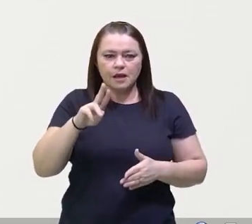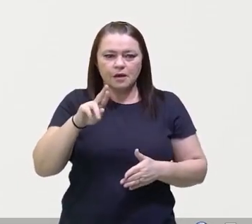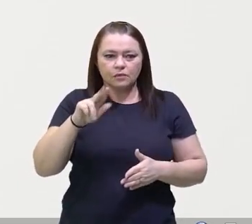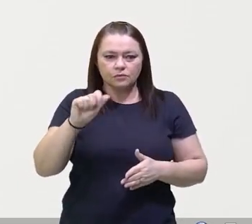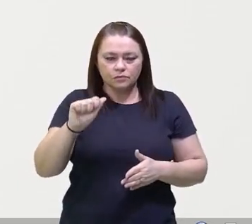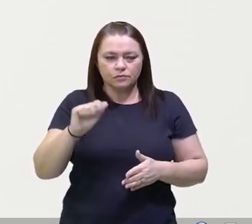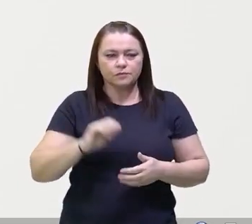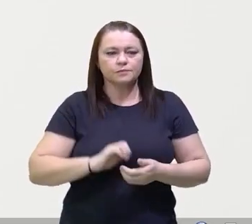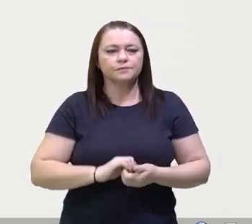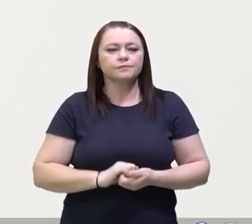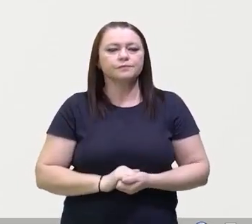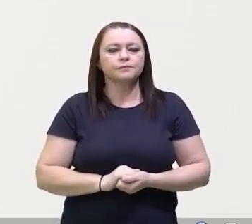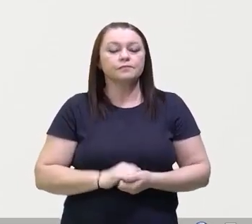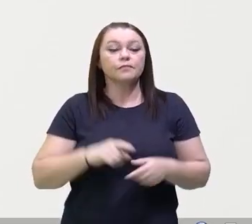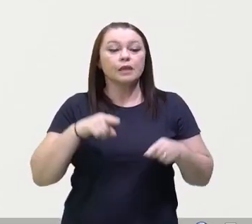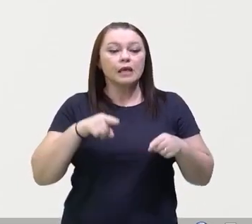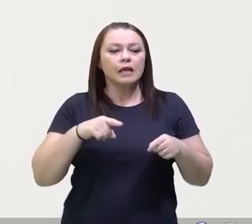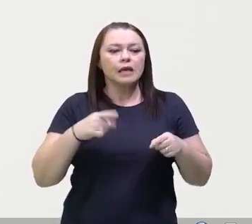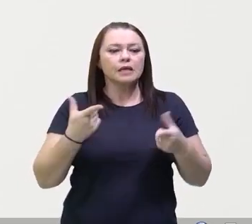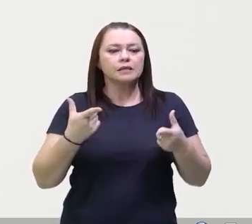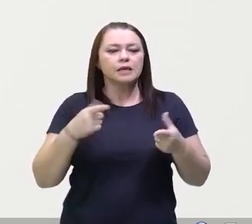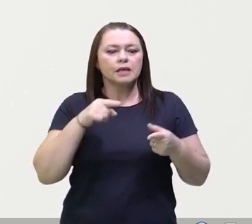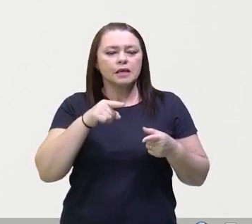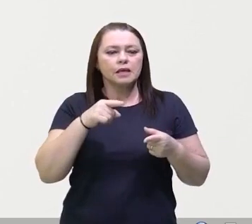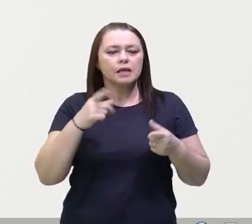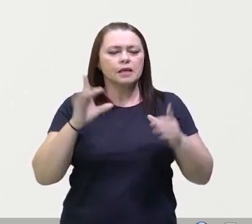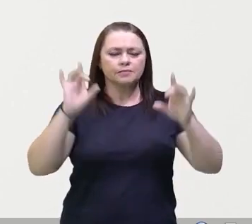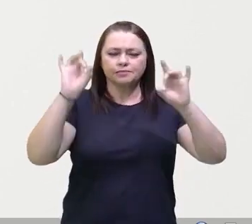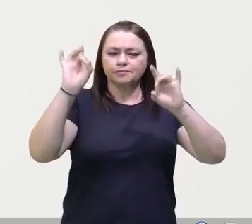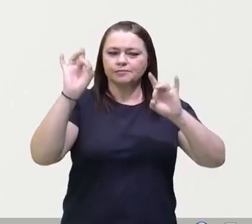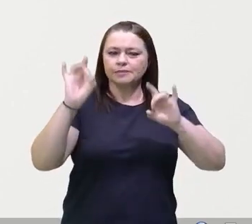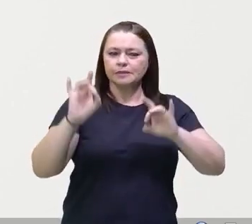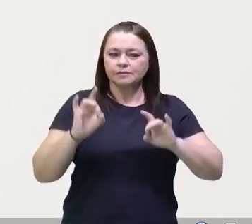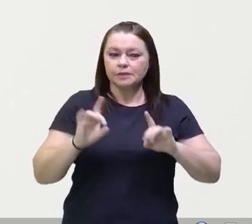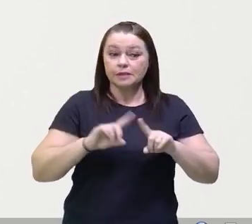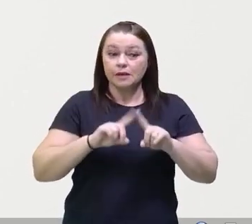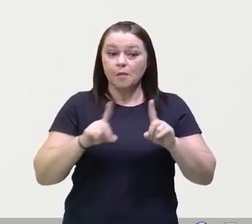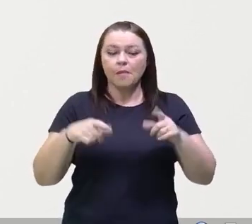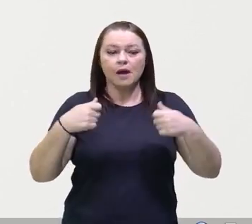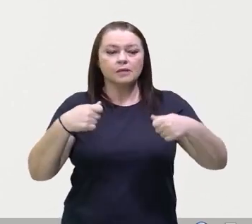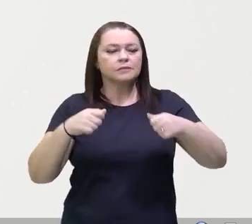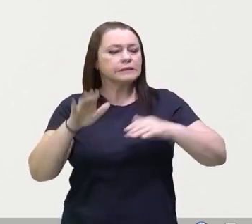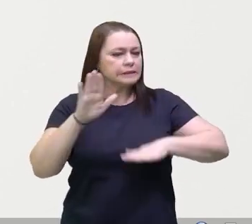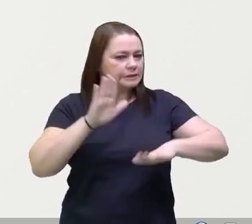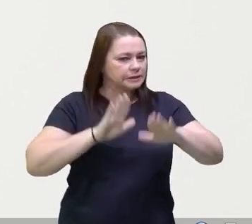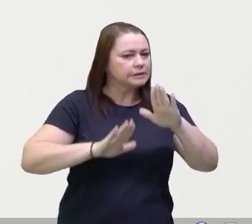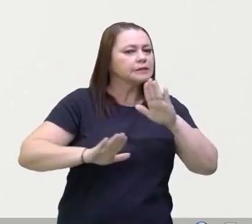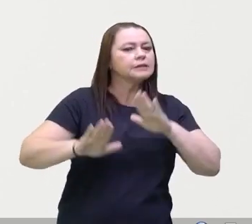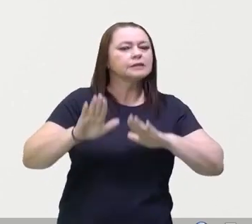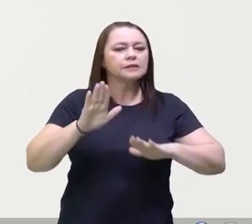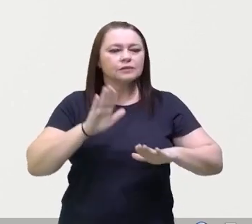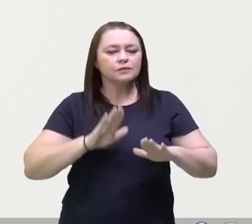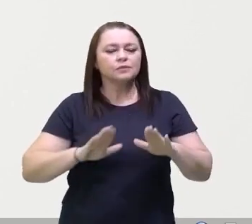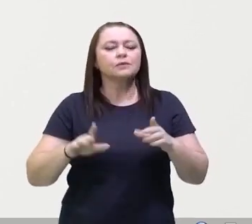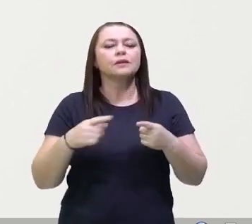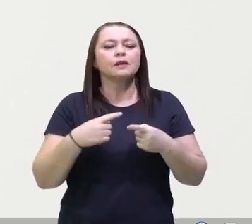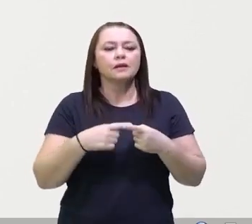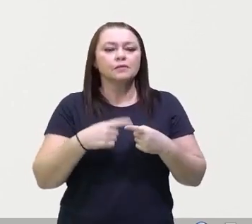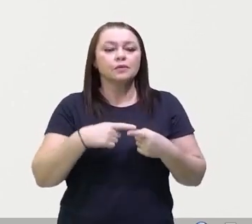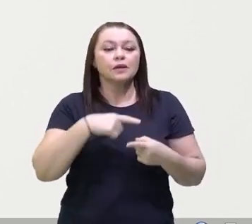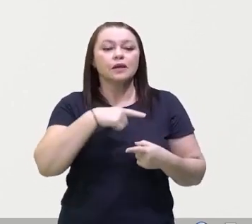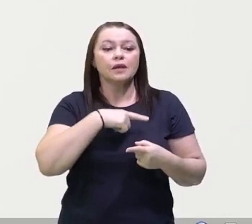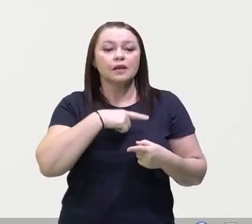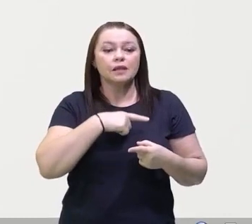Esse aqui é um quadrilátero muito especial, trapézio, você tem que tomar cuidado com ele, tá certo? Vamos lá. O trapézio